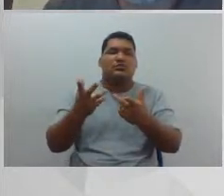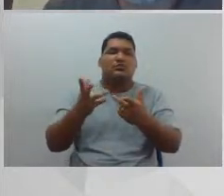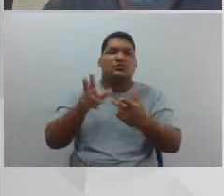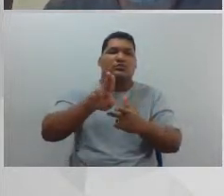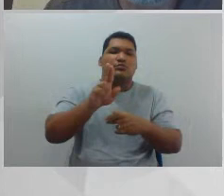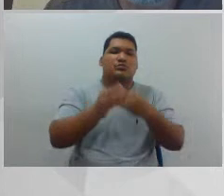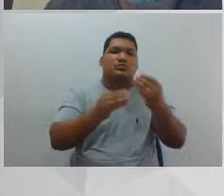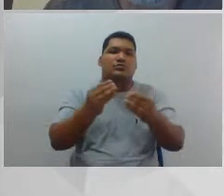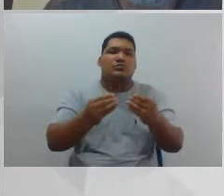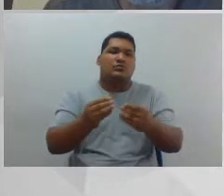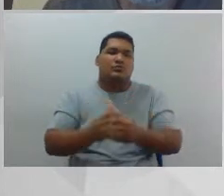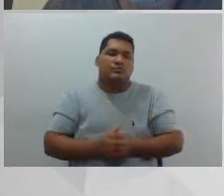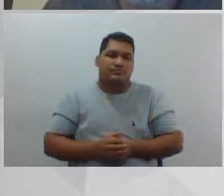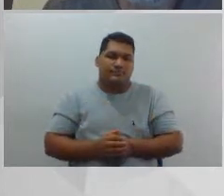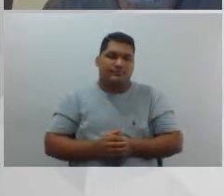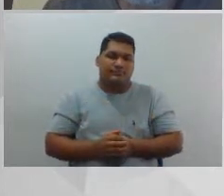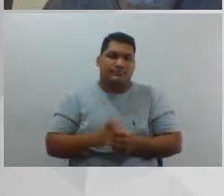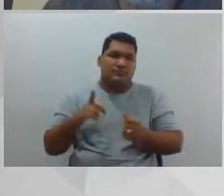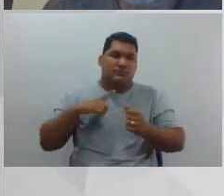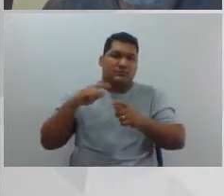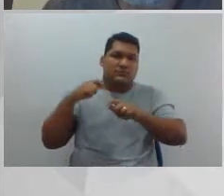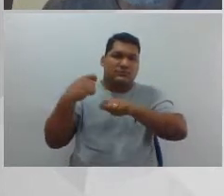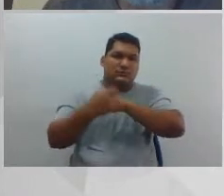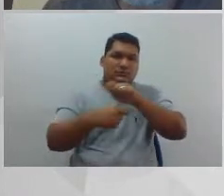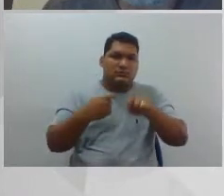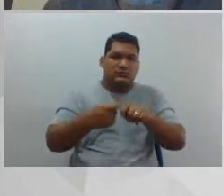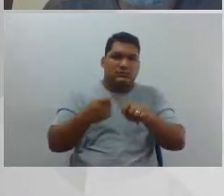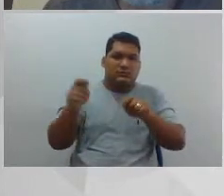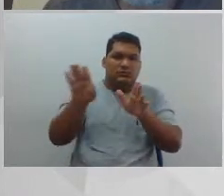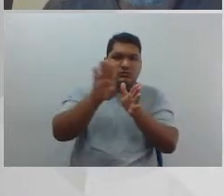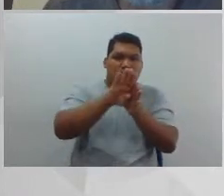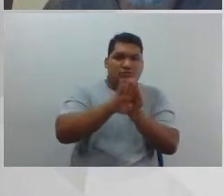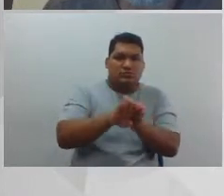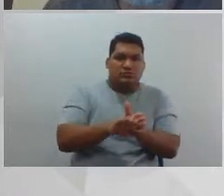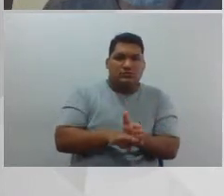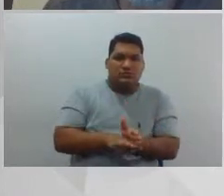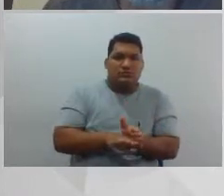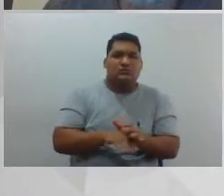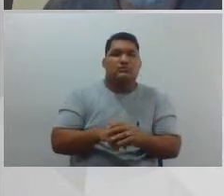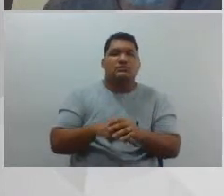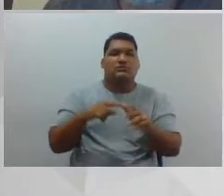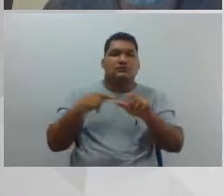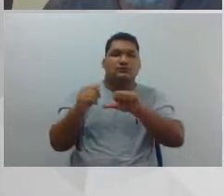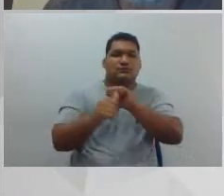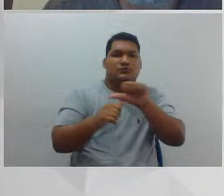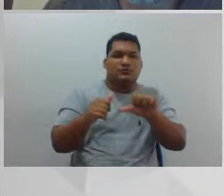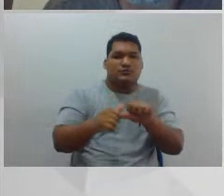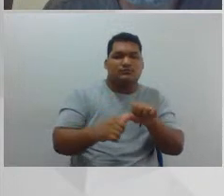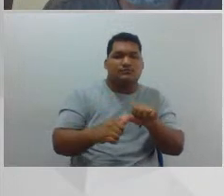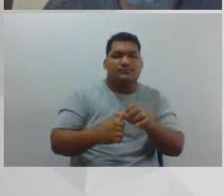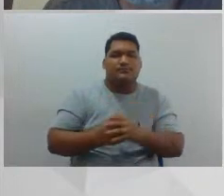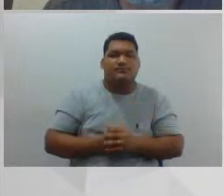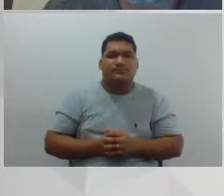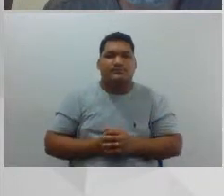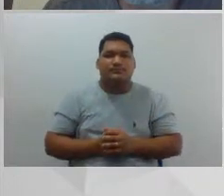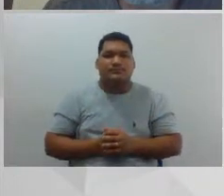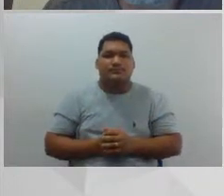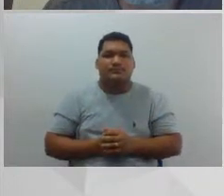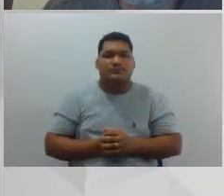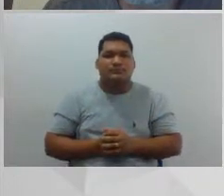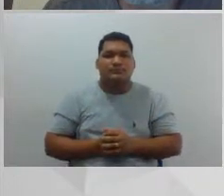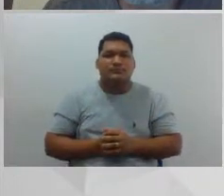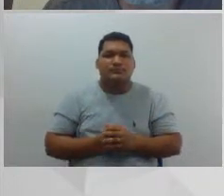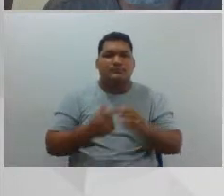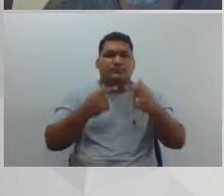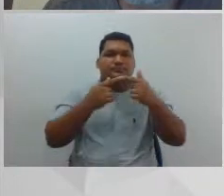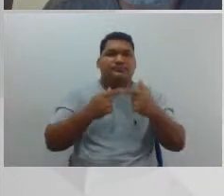que chegam, né, ficam mudando, né, um nível de ativação por meio dos pesos.